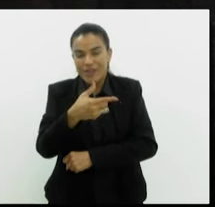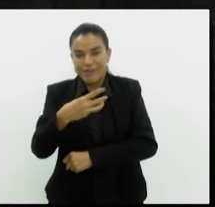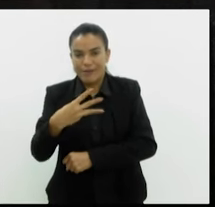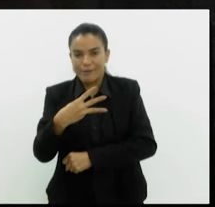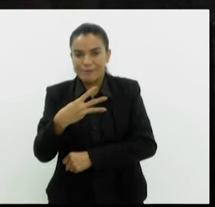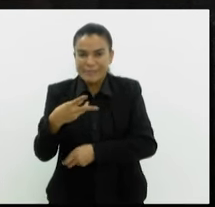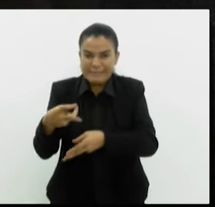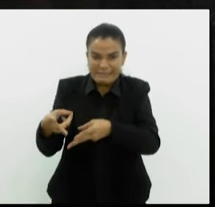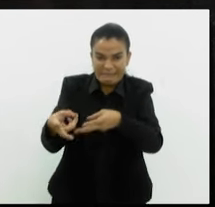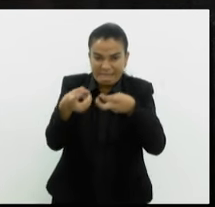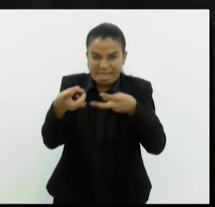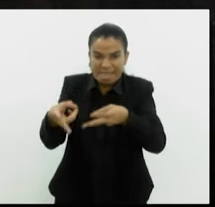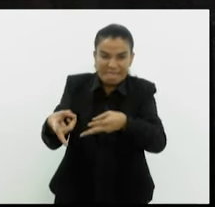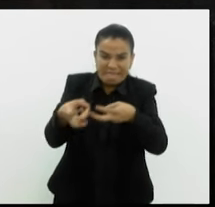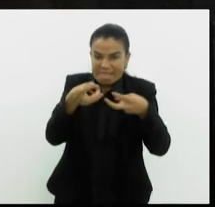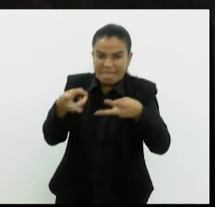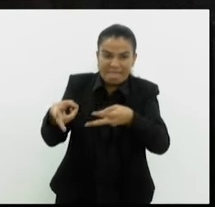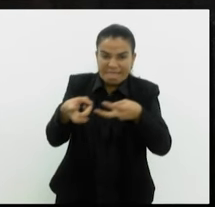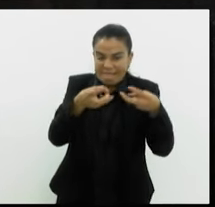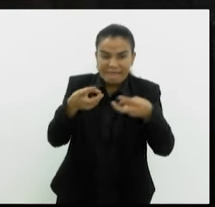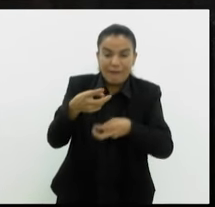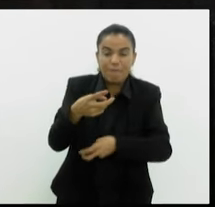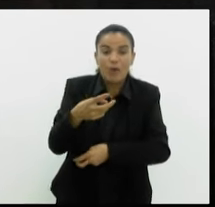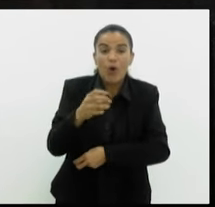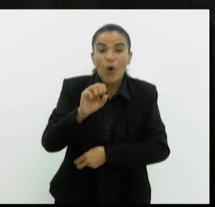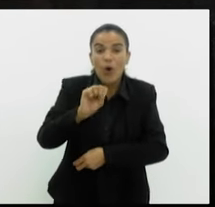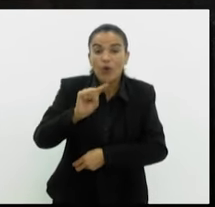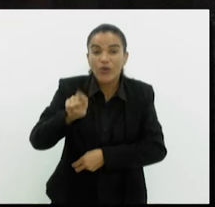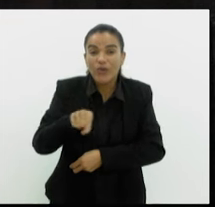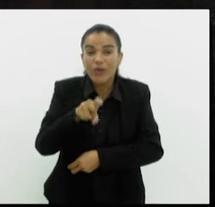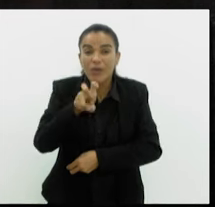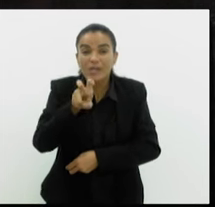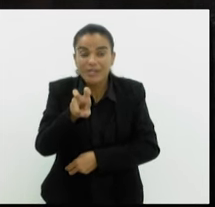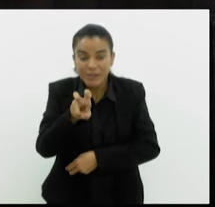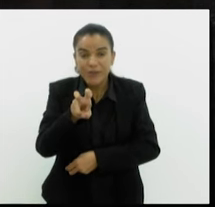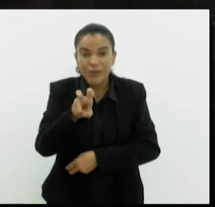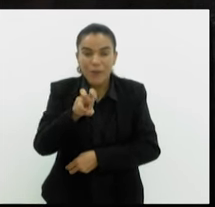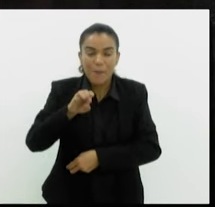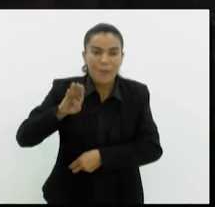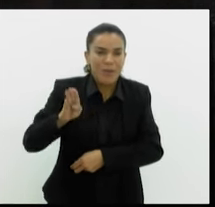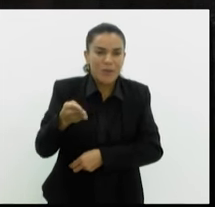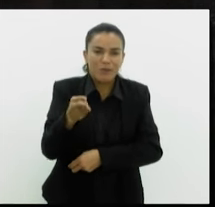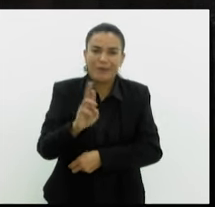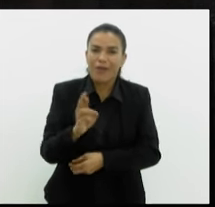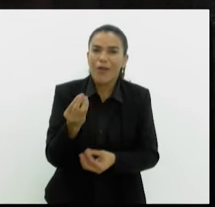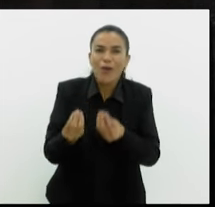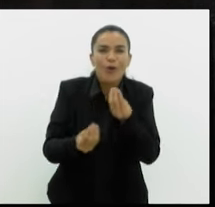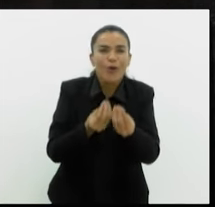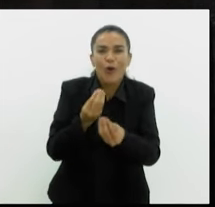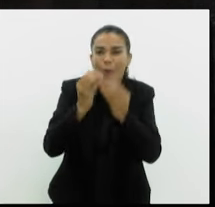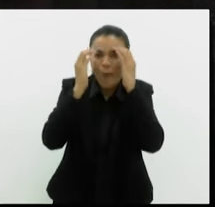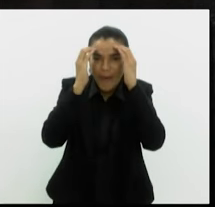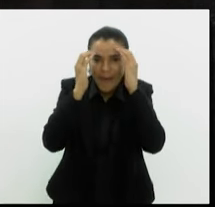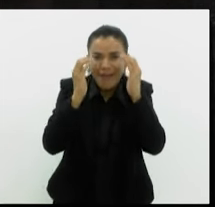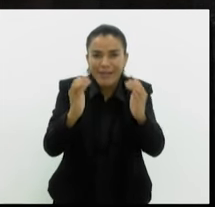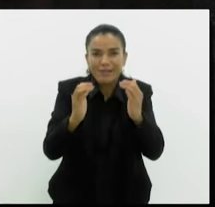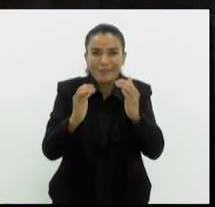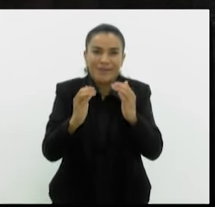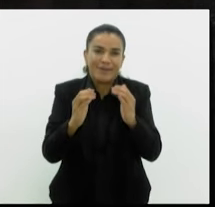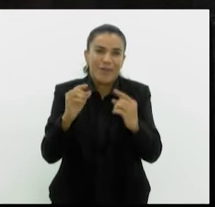Janeiro 8,5 bilhões de reais. Como é que você ia cumprir as metas